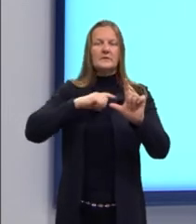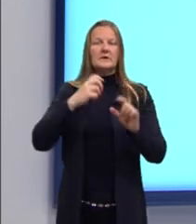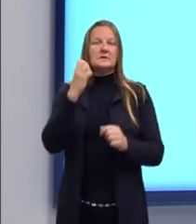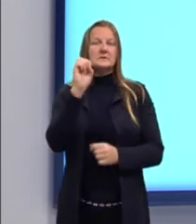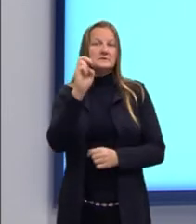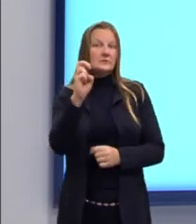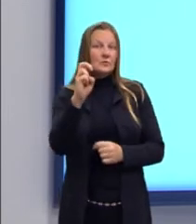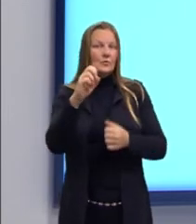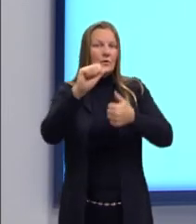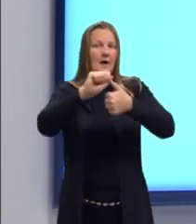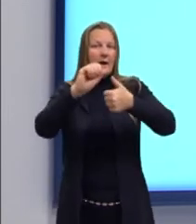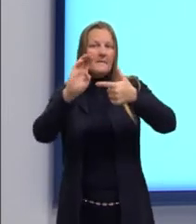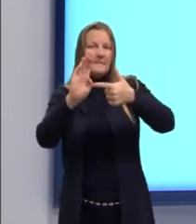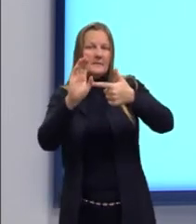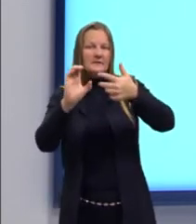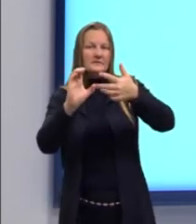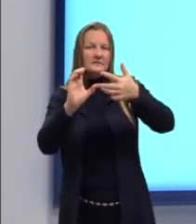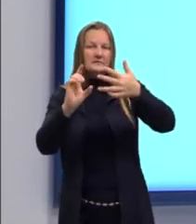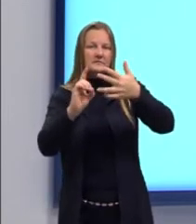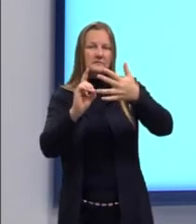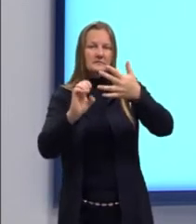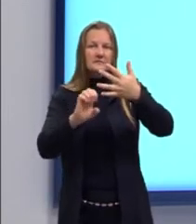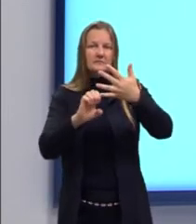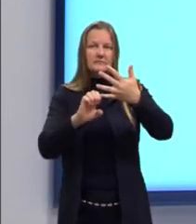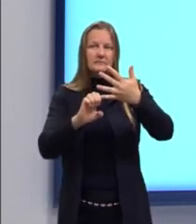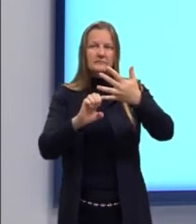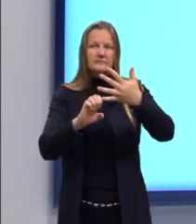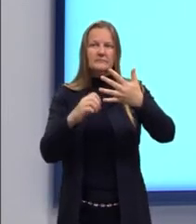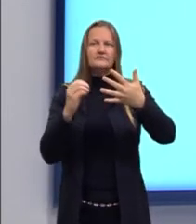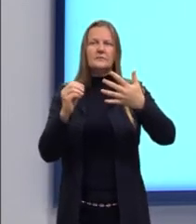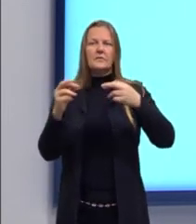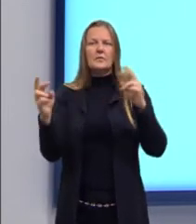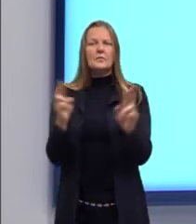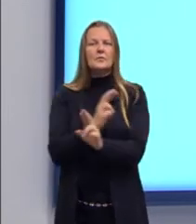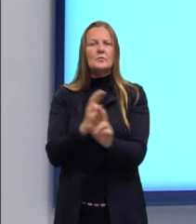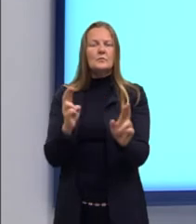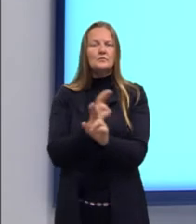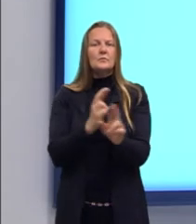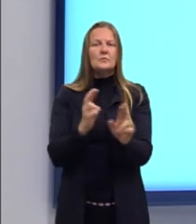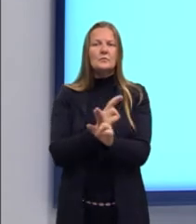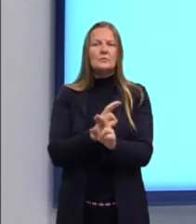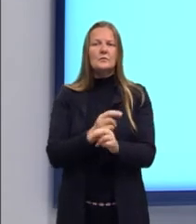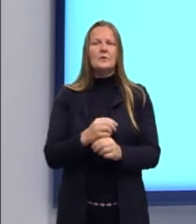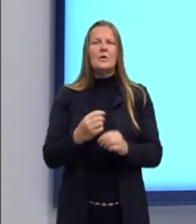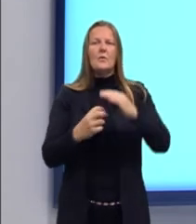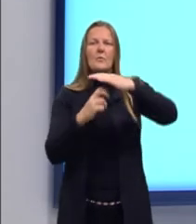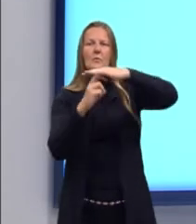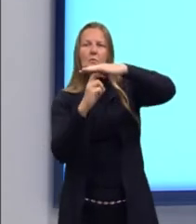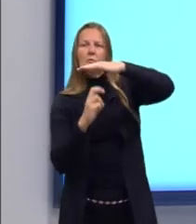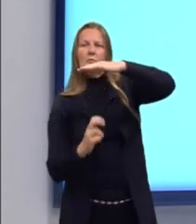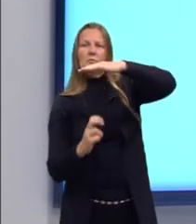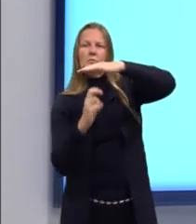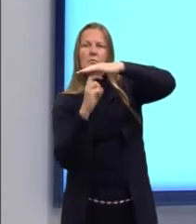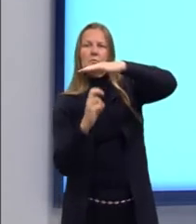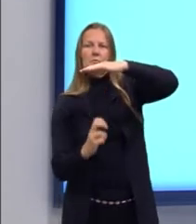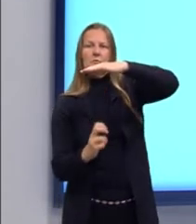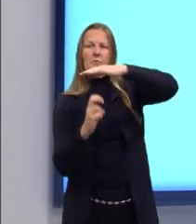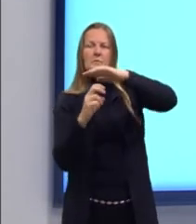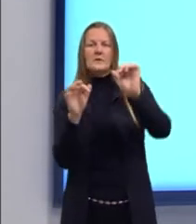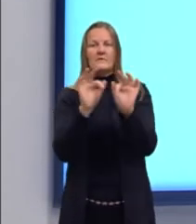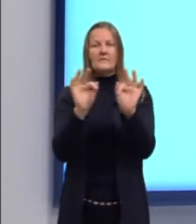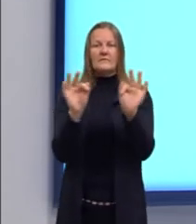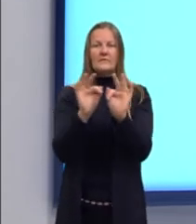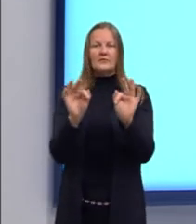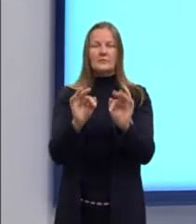alternativas dessas alternativas elas relacionam Então essa posição aquela fórmula que nós temos né